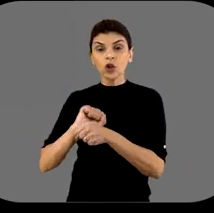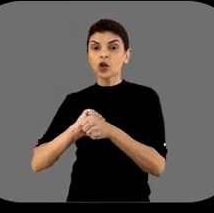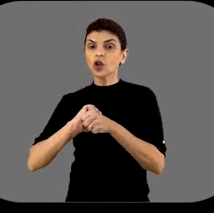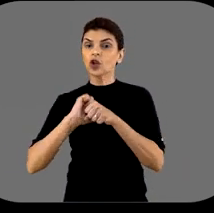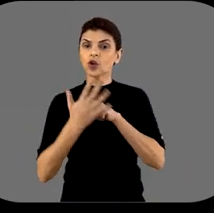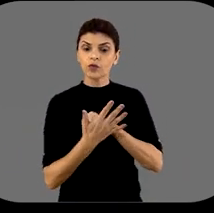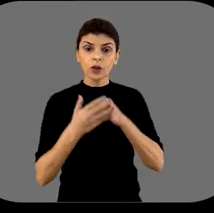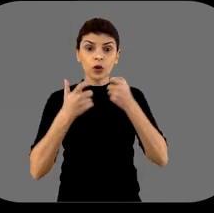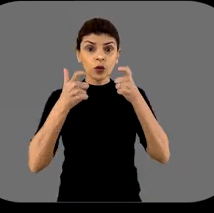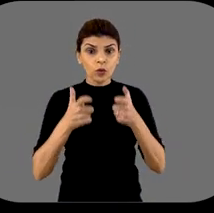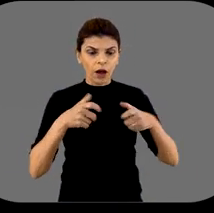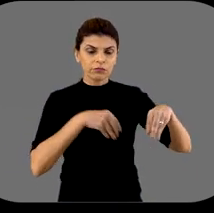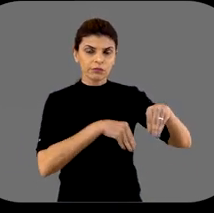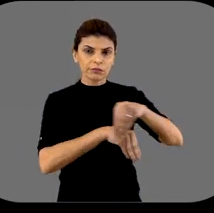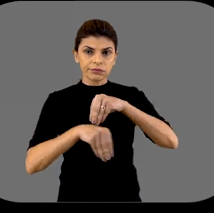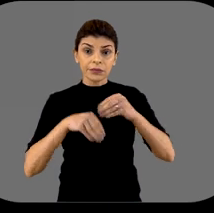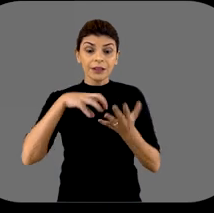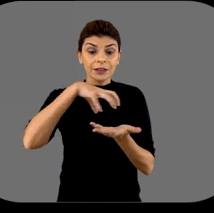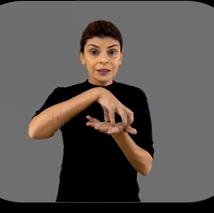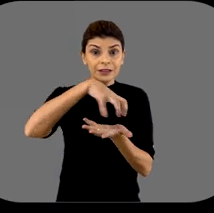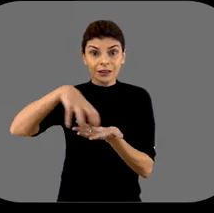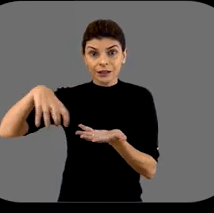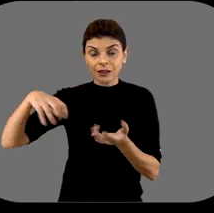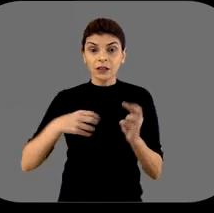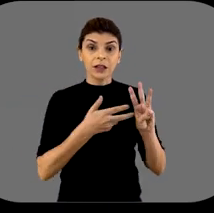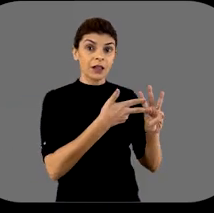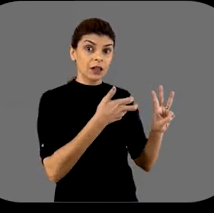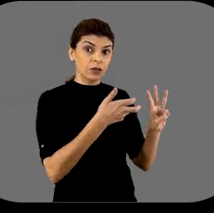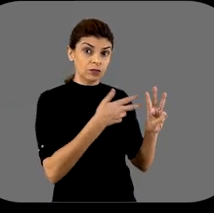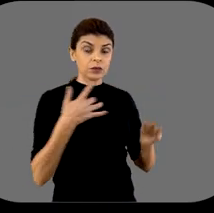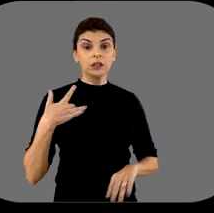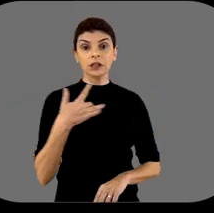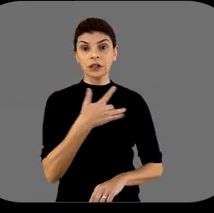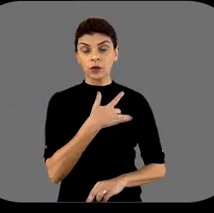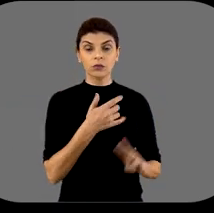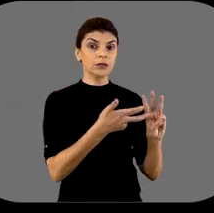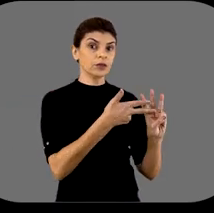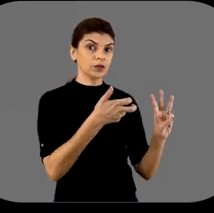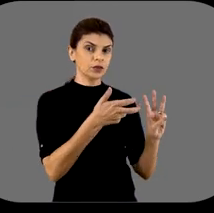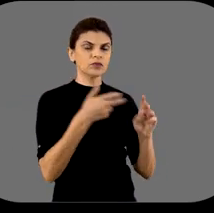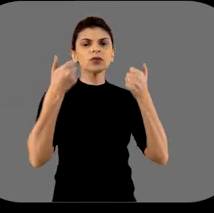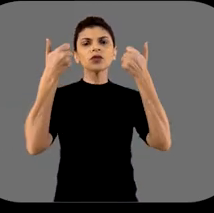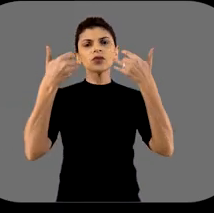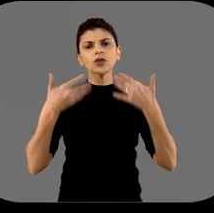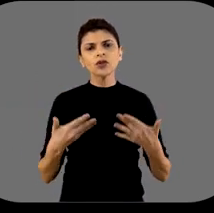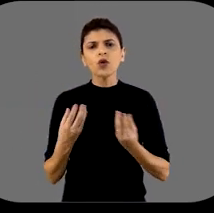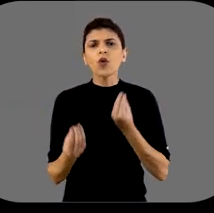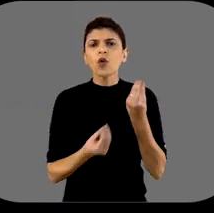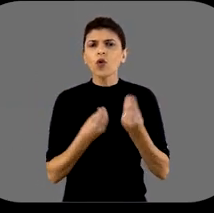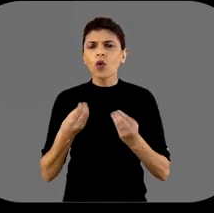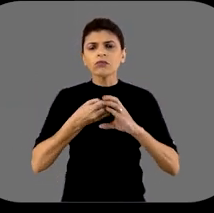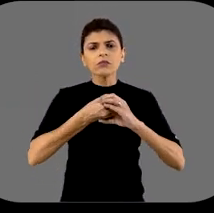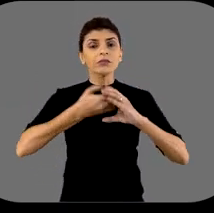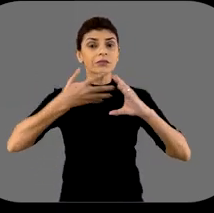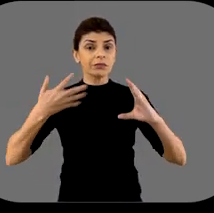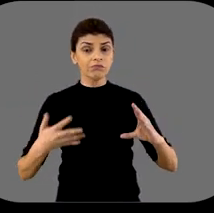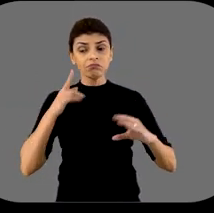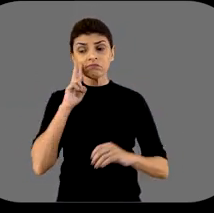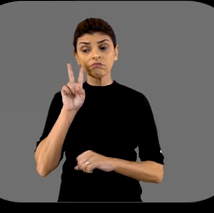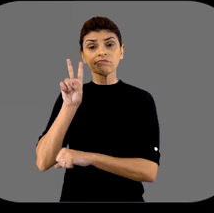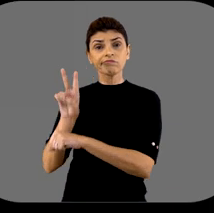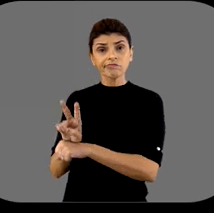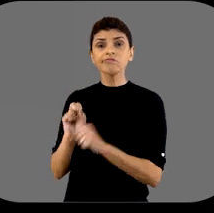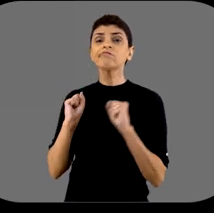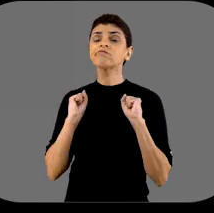Covid-19 em terras indígenas e aldeias atendidas pelo Subsistema de Saúde Indígena. E um pouco para falar de aspectos dessa